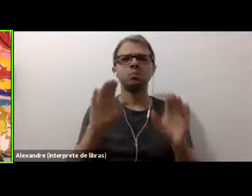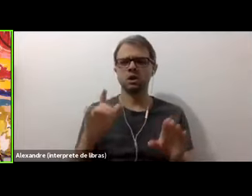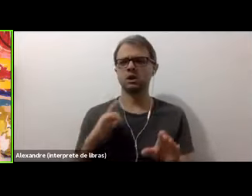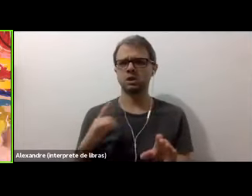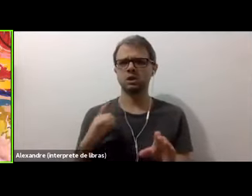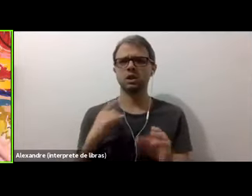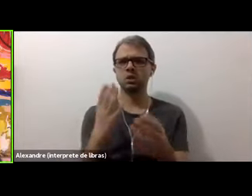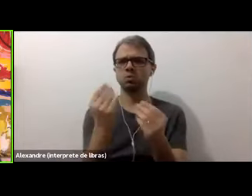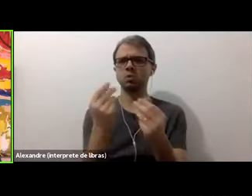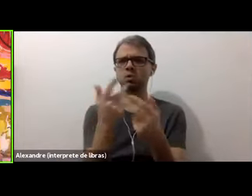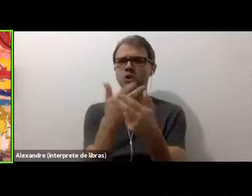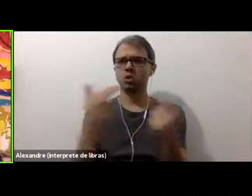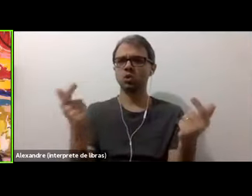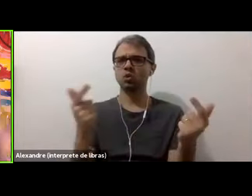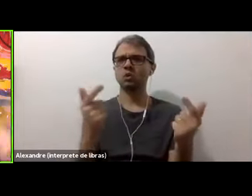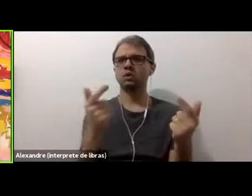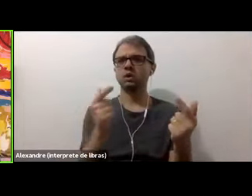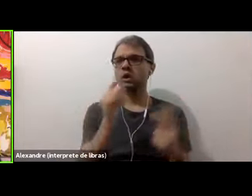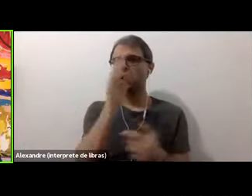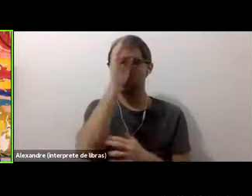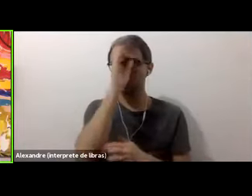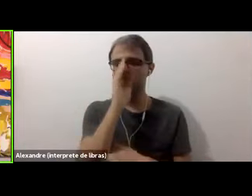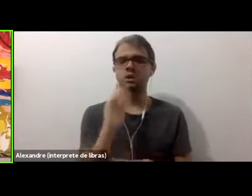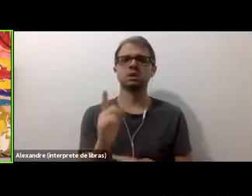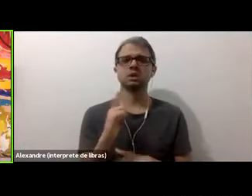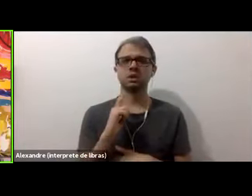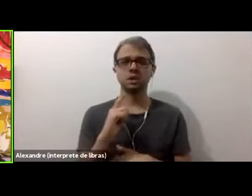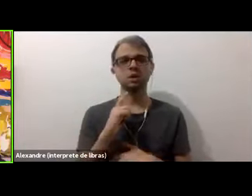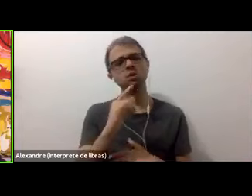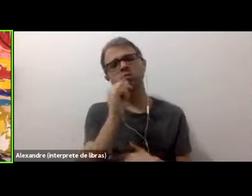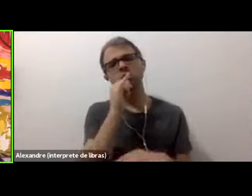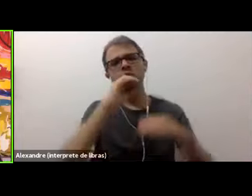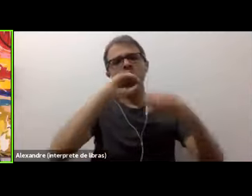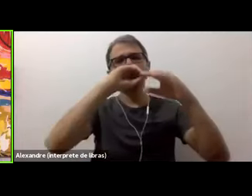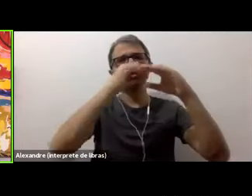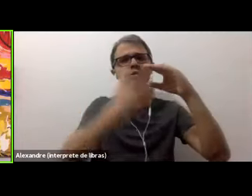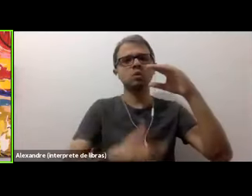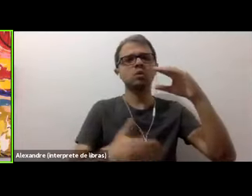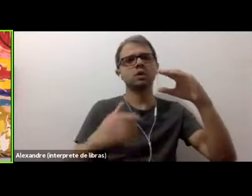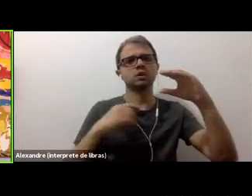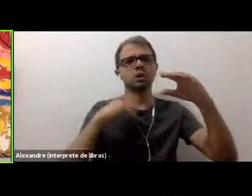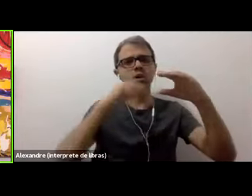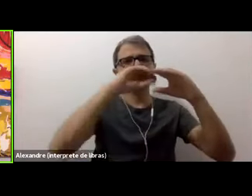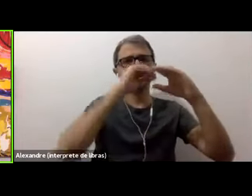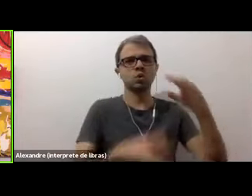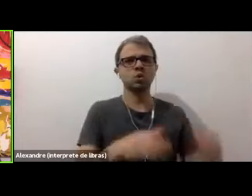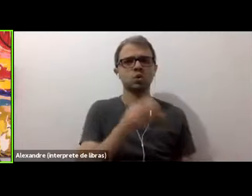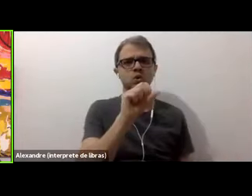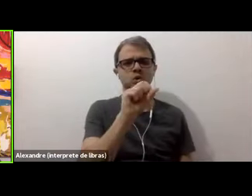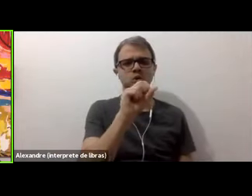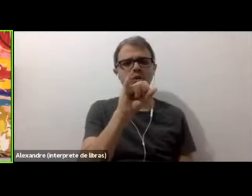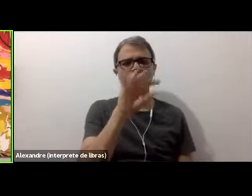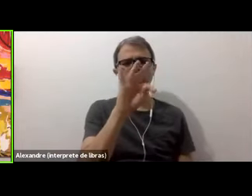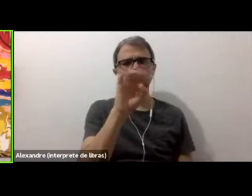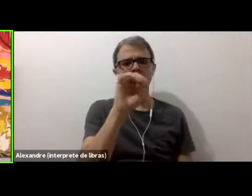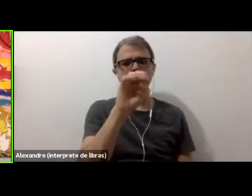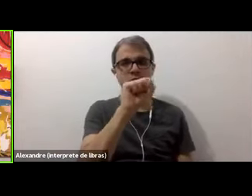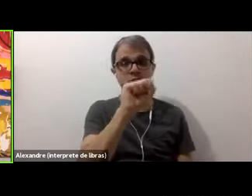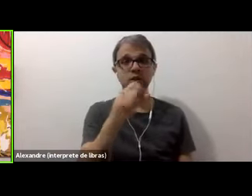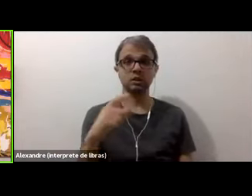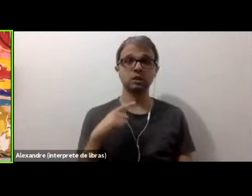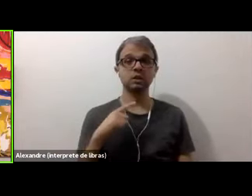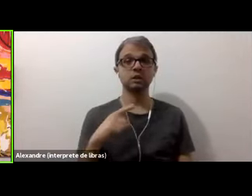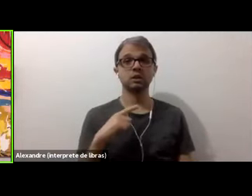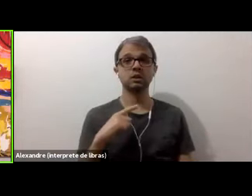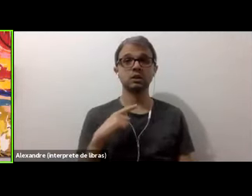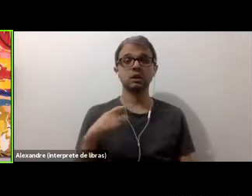Então, o próprio Google Suite, né? Tem o Google Sites, por exemplo. Fazer um portfólio digital utilizando os